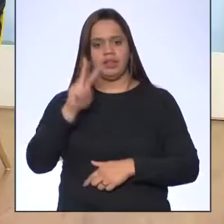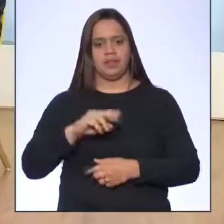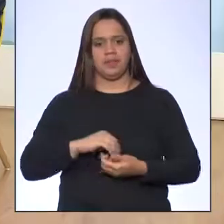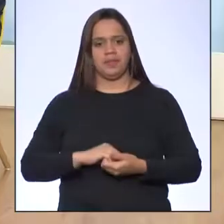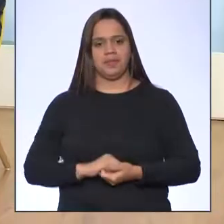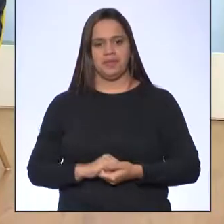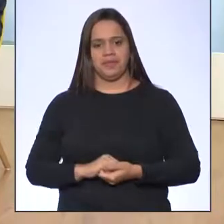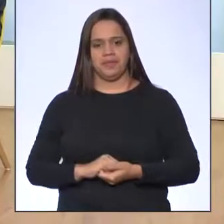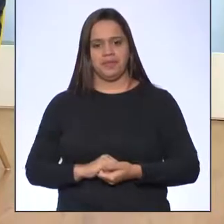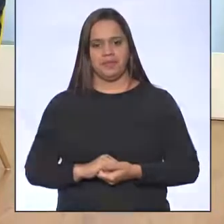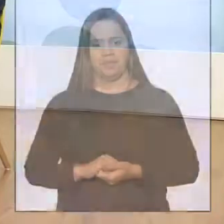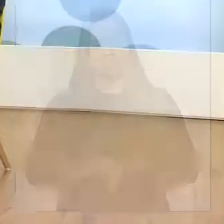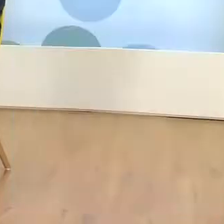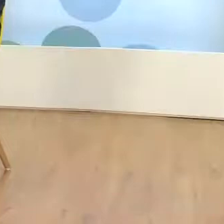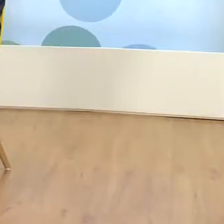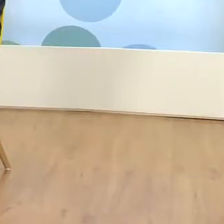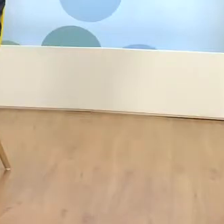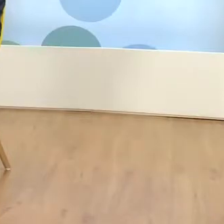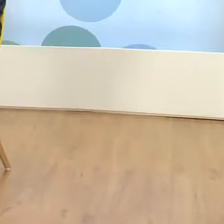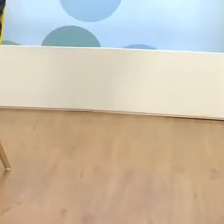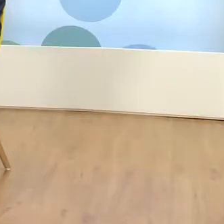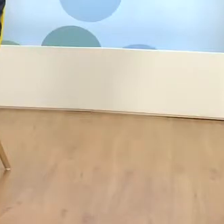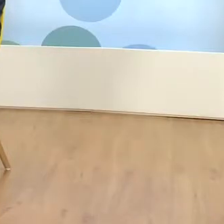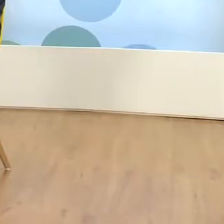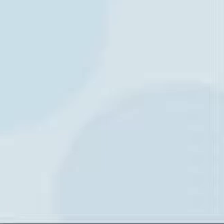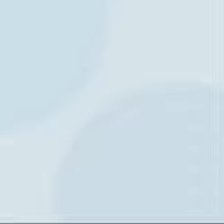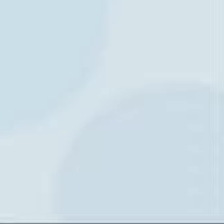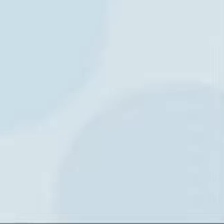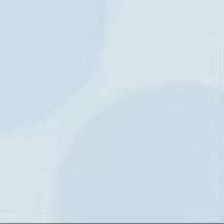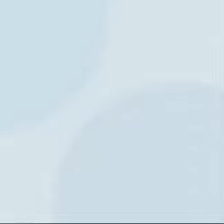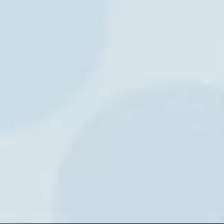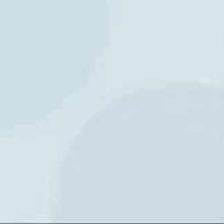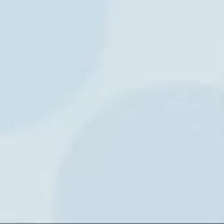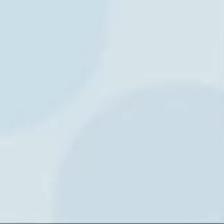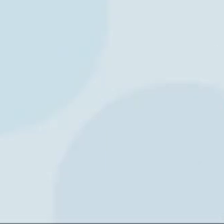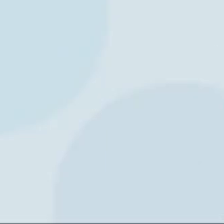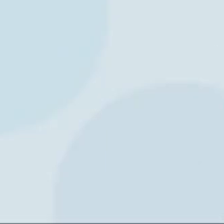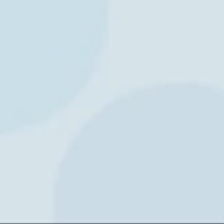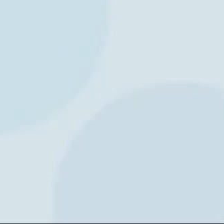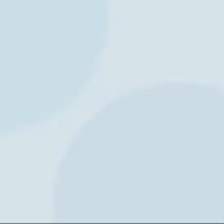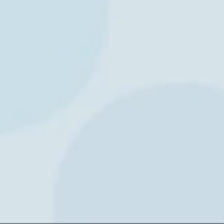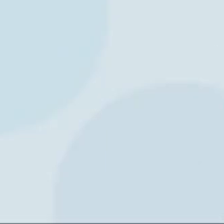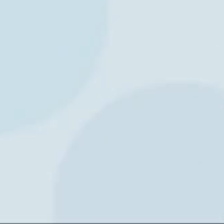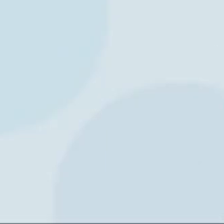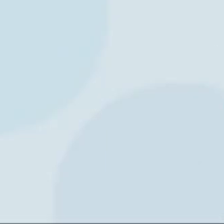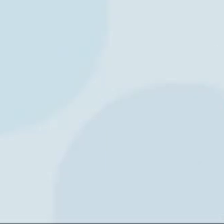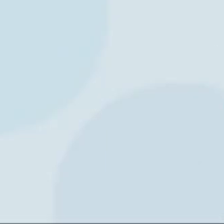perfeito? Até já.